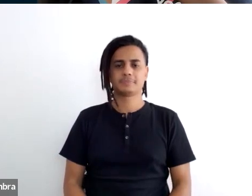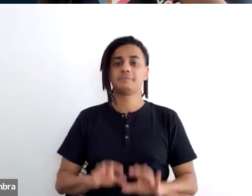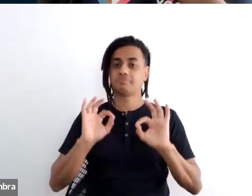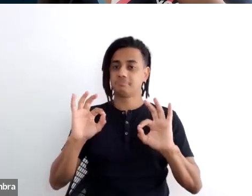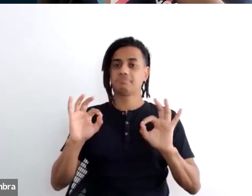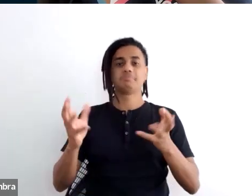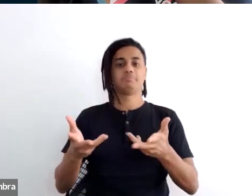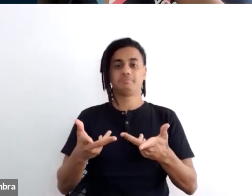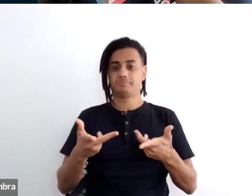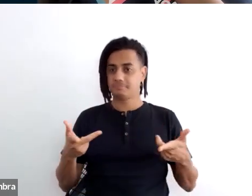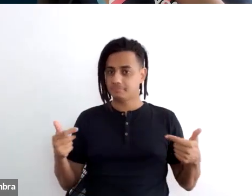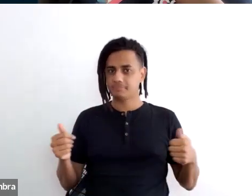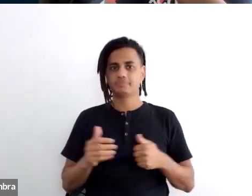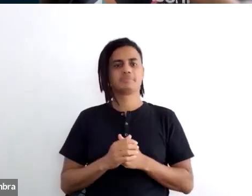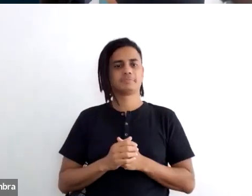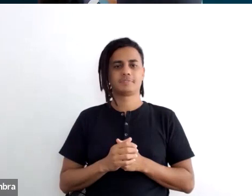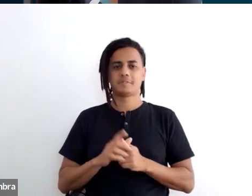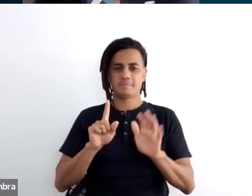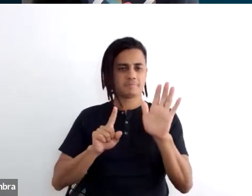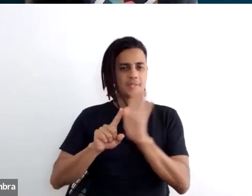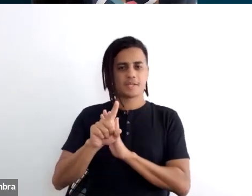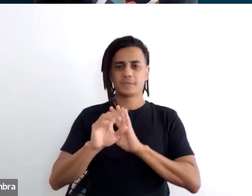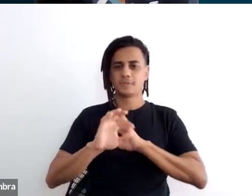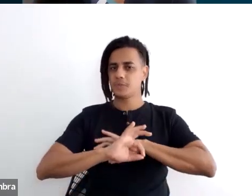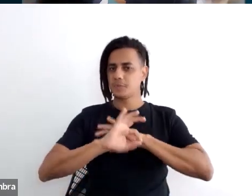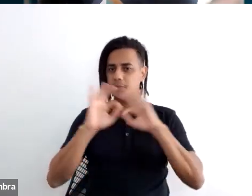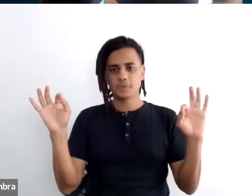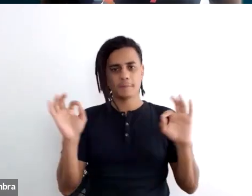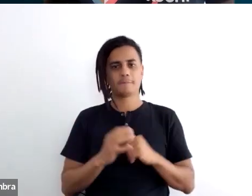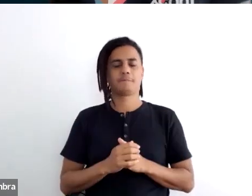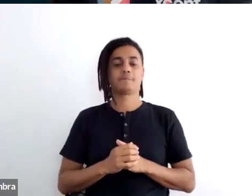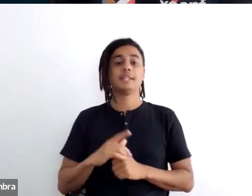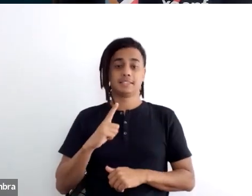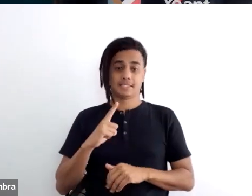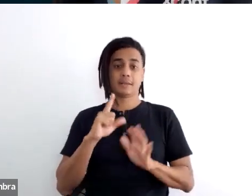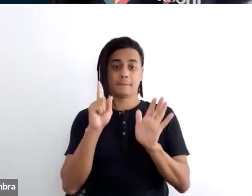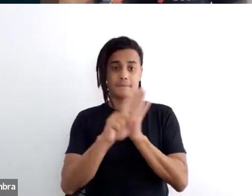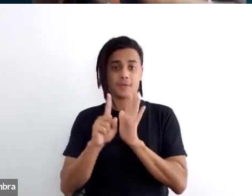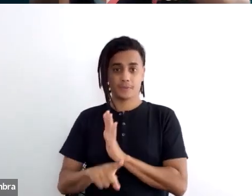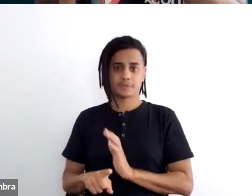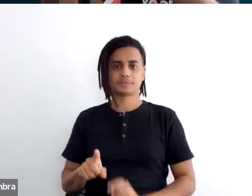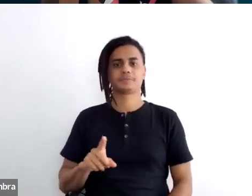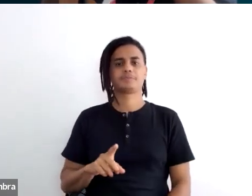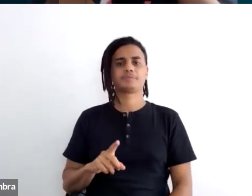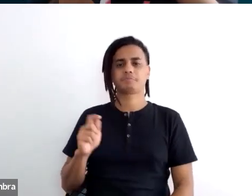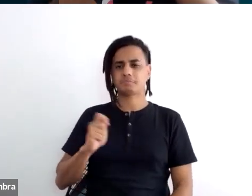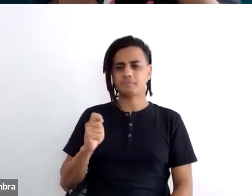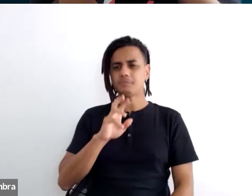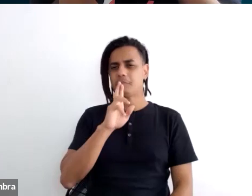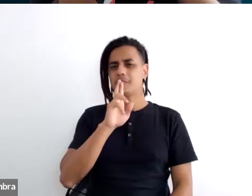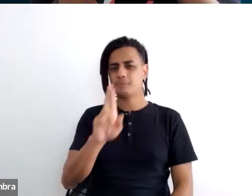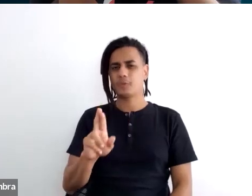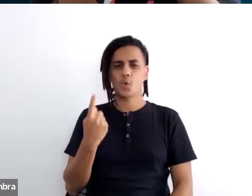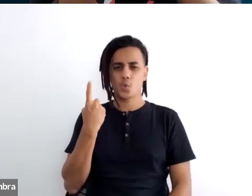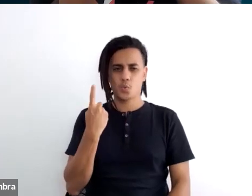Maravilhoso! Conteúdo incrível. Temos perguntas aqui, dá tempo de responder uma pergunta, e as